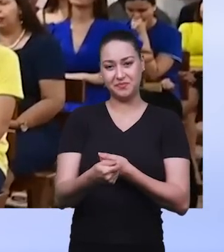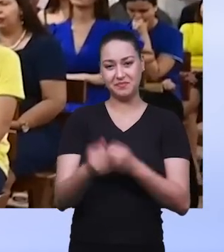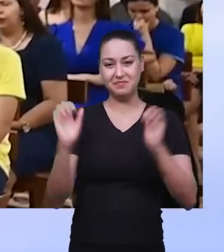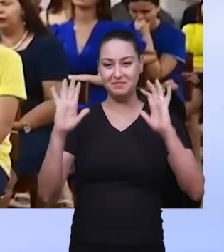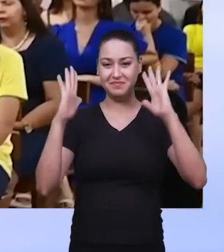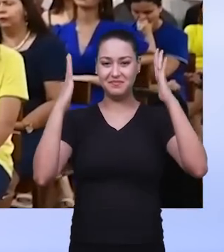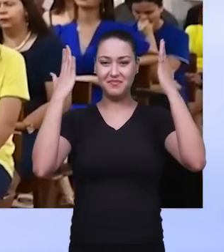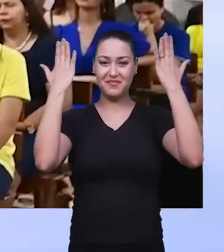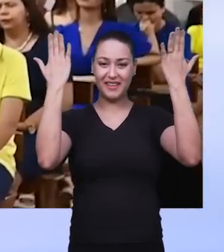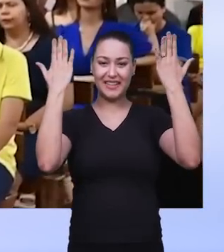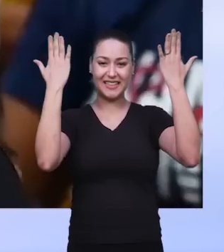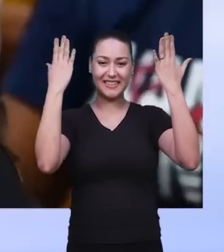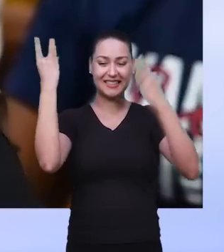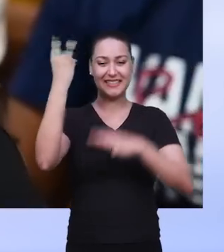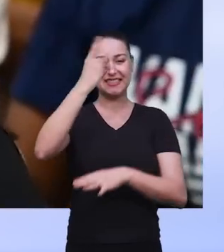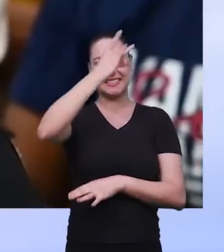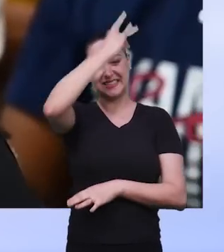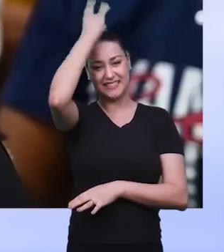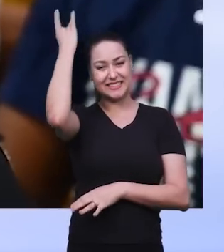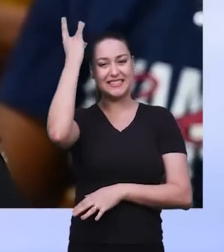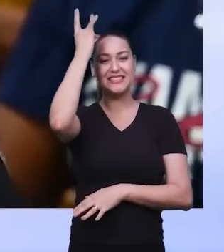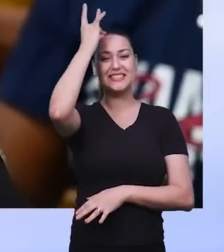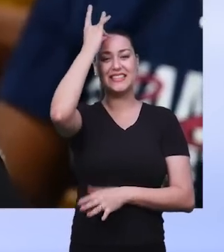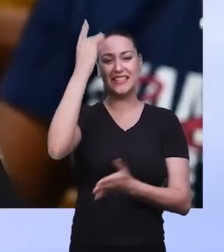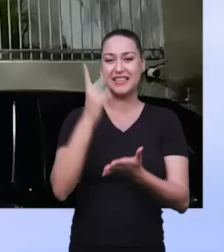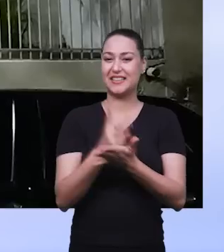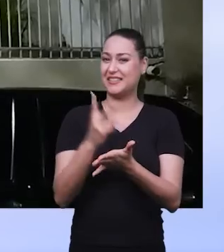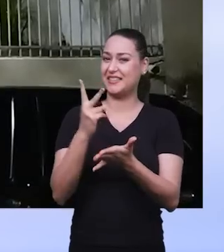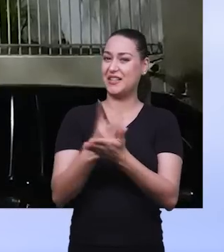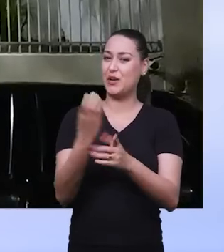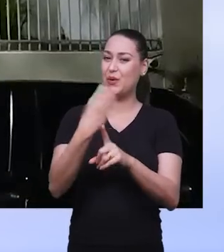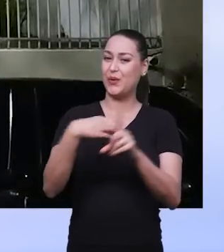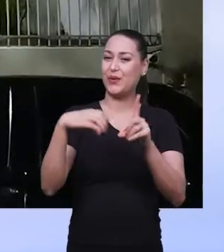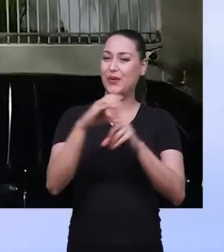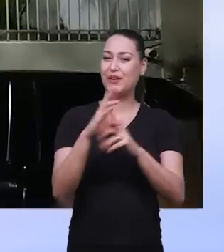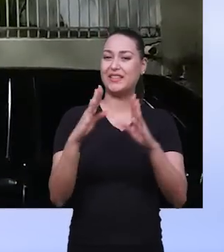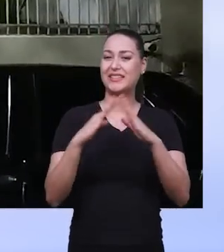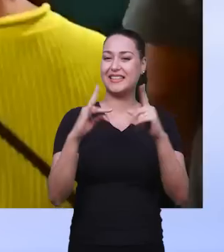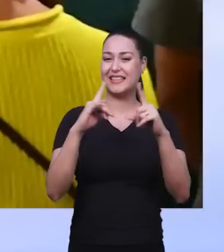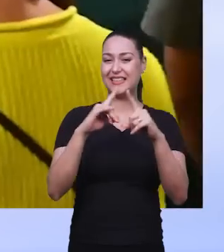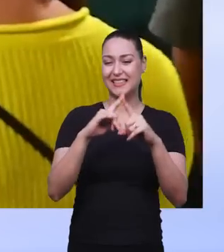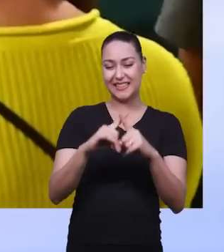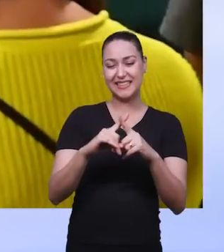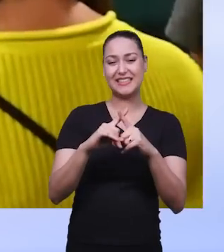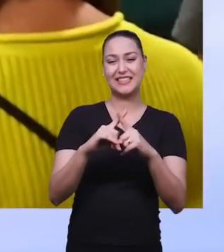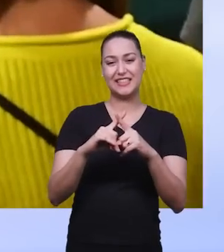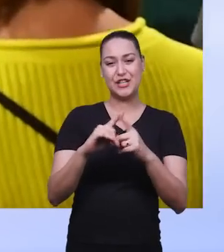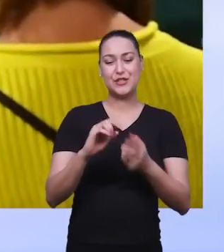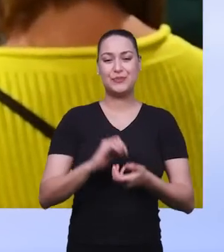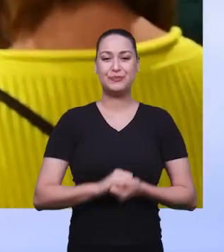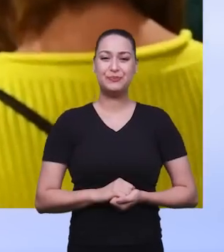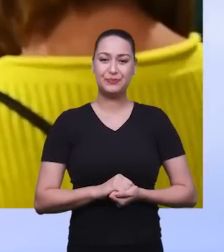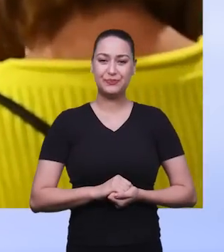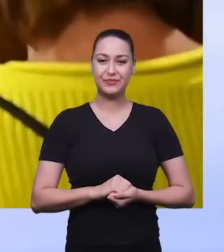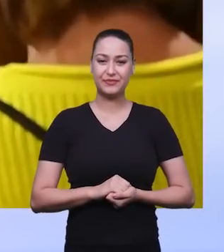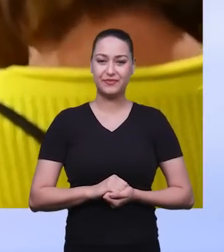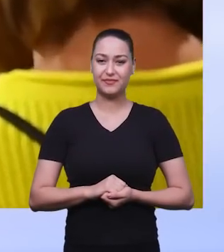e o banquete espirituais continuaram com um culto na igreja local. E através